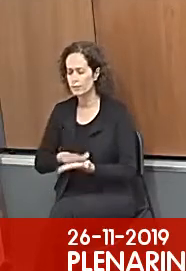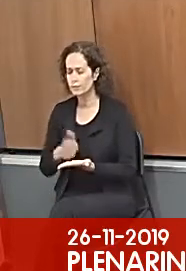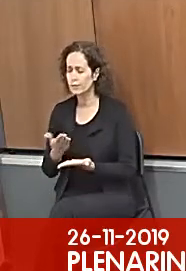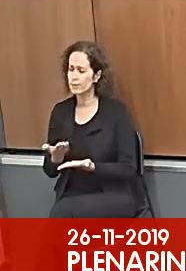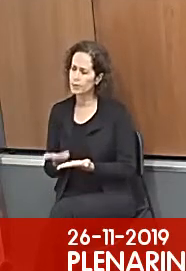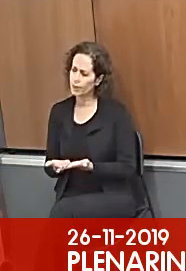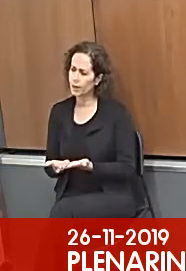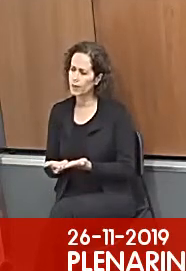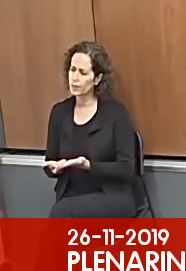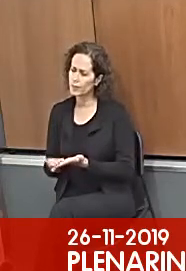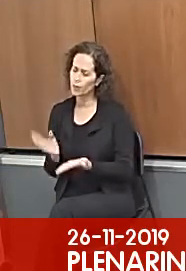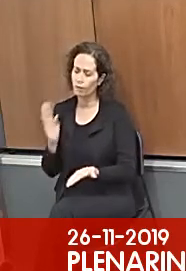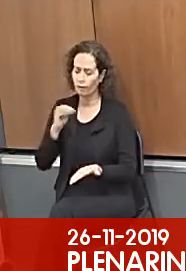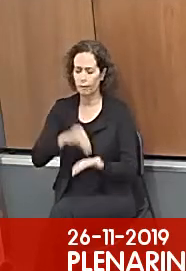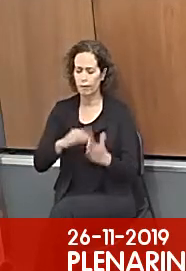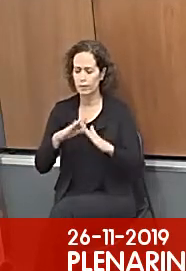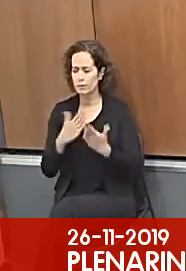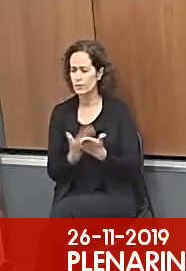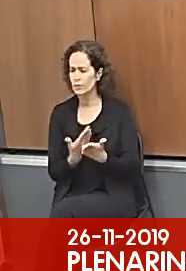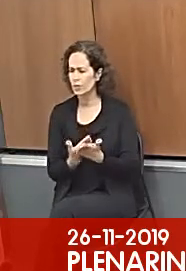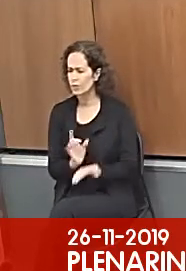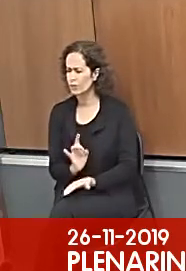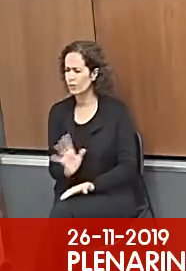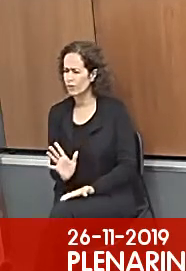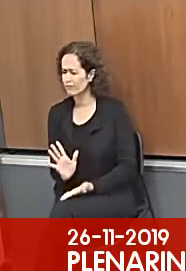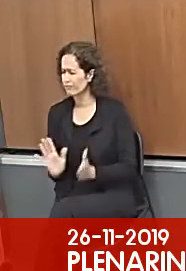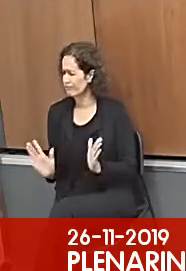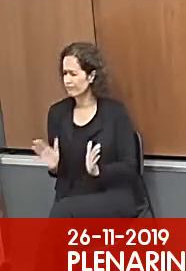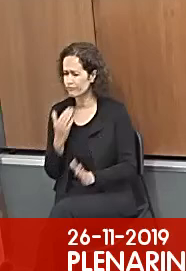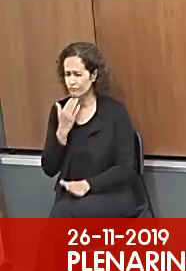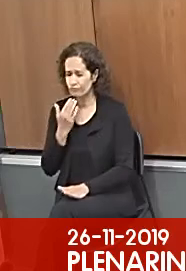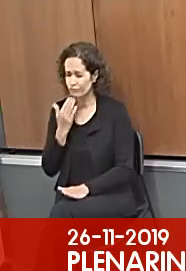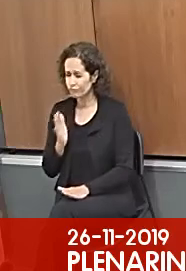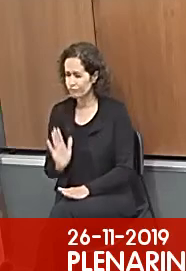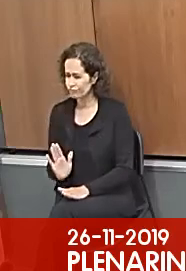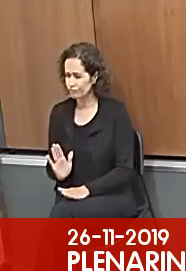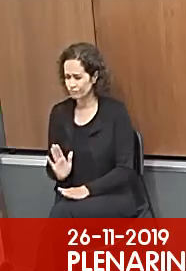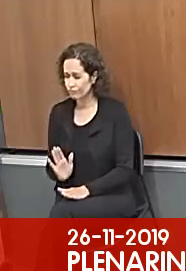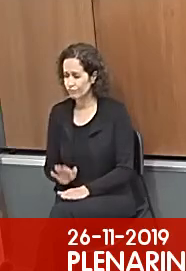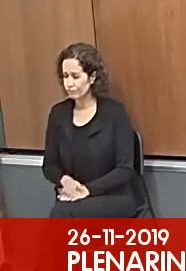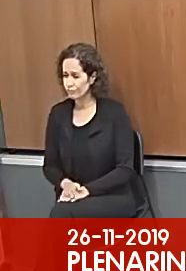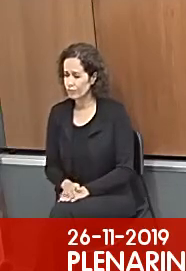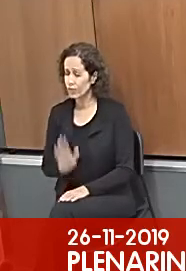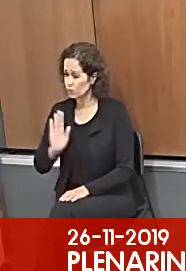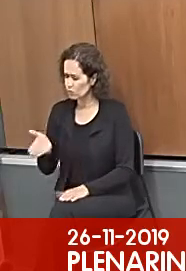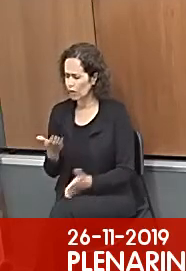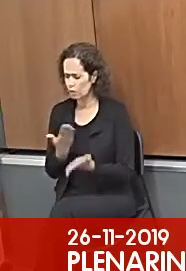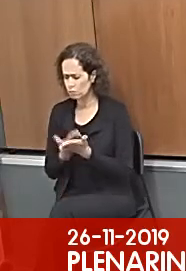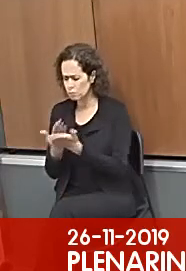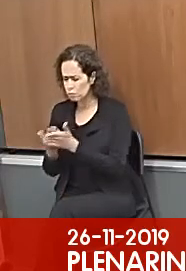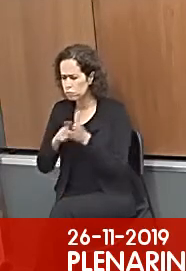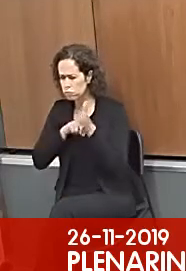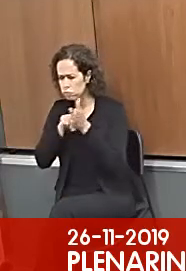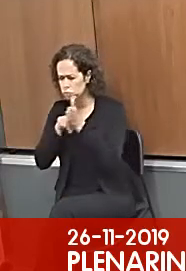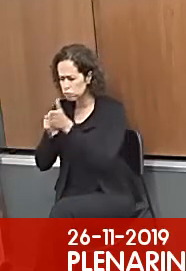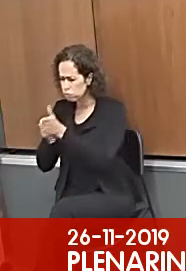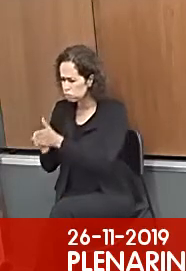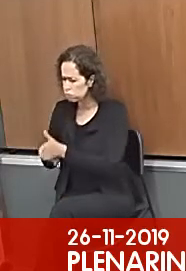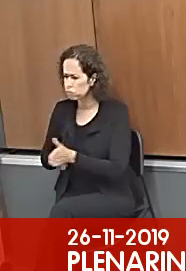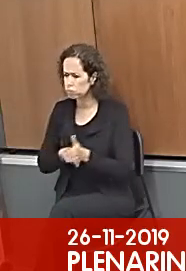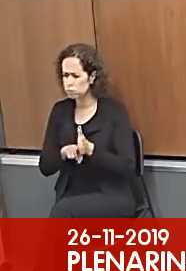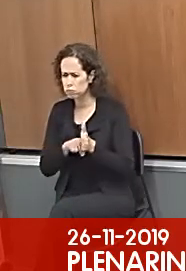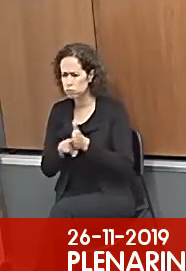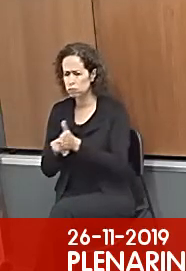intérprete de Libra dentro de uma escola. De maneira nenhuma isso vai funcionar. É uma coisa estudada, é uma coisa